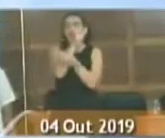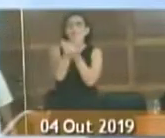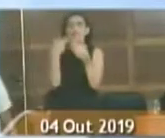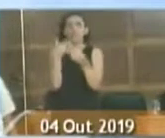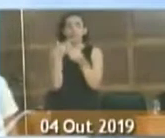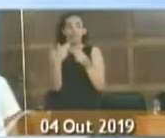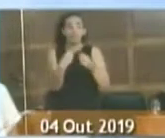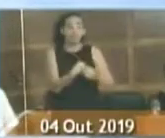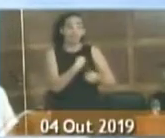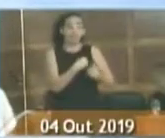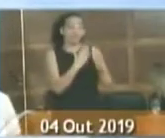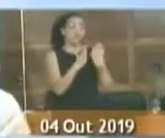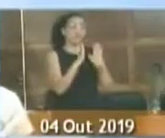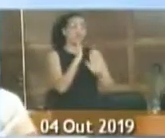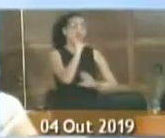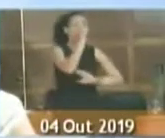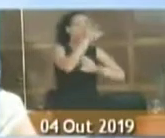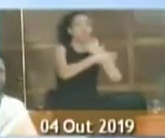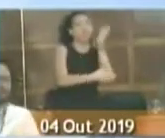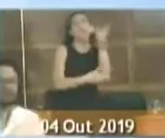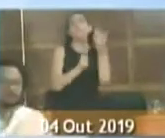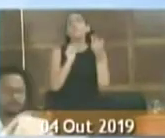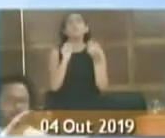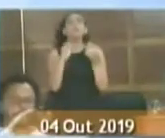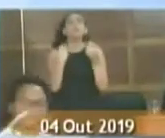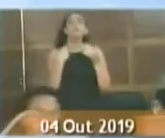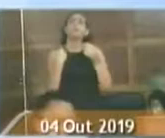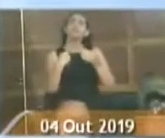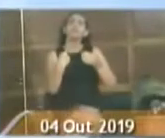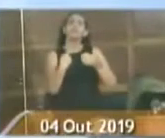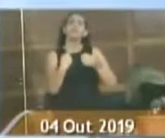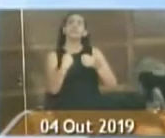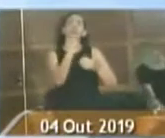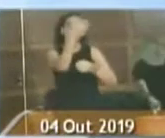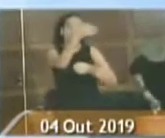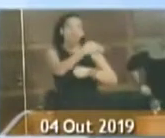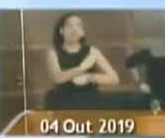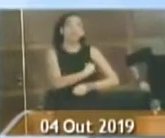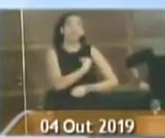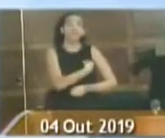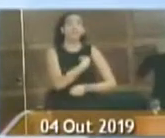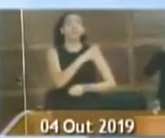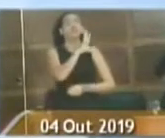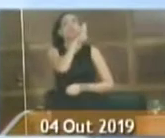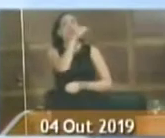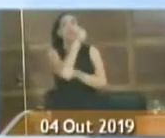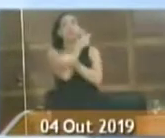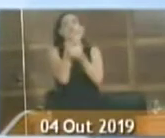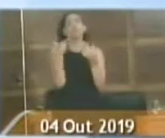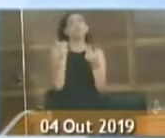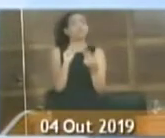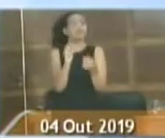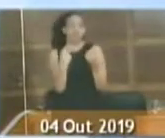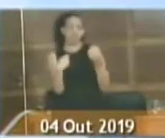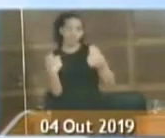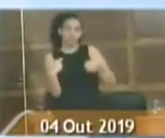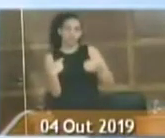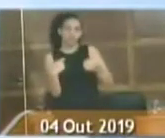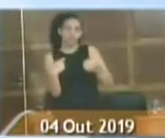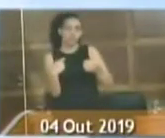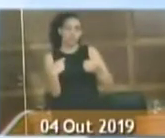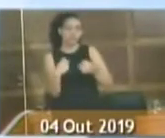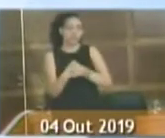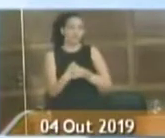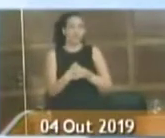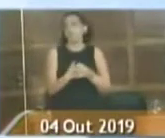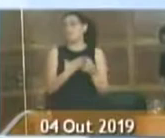selvagens, o que, que a gente precisa para garantir a vida e o bem-estar desses animais? Tá? Esses são animais que